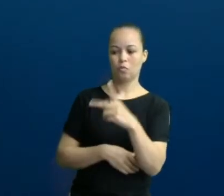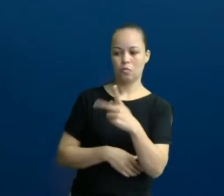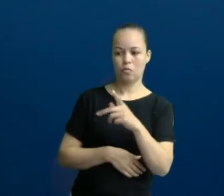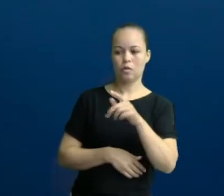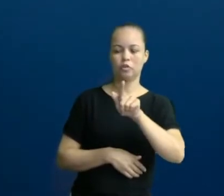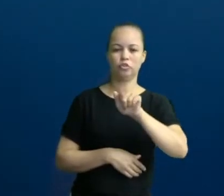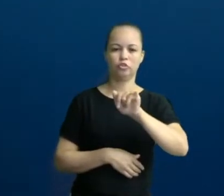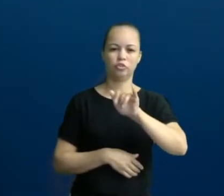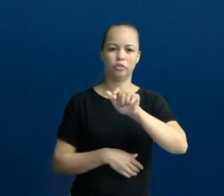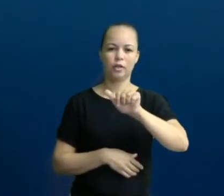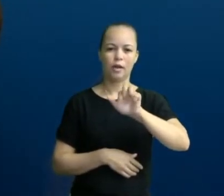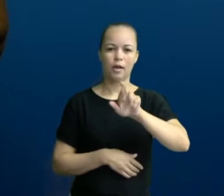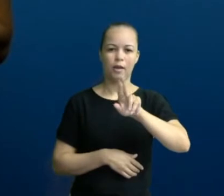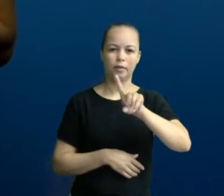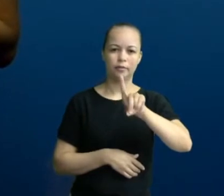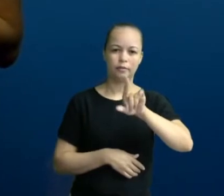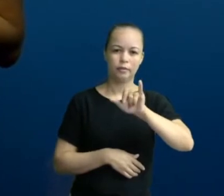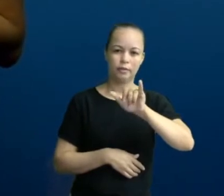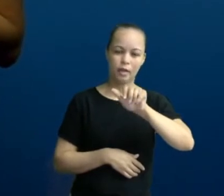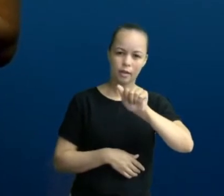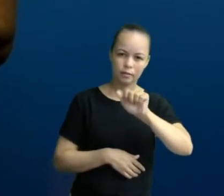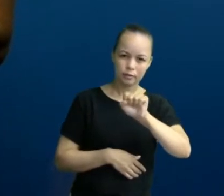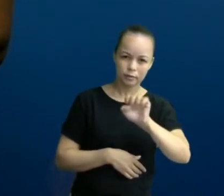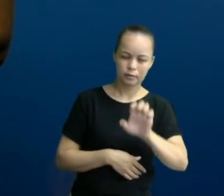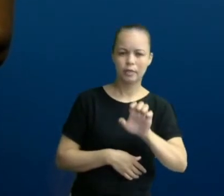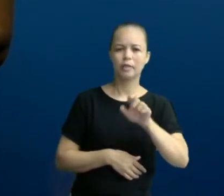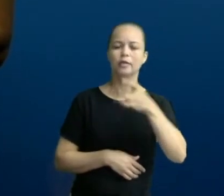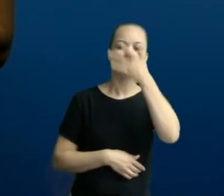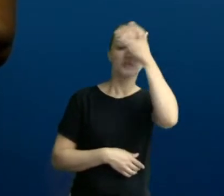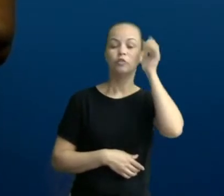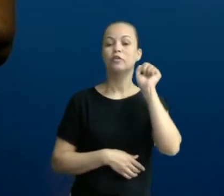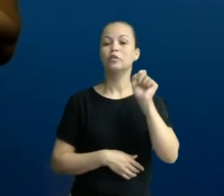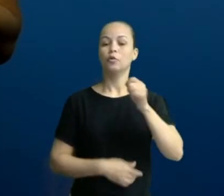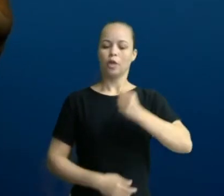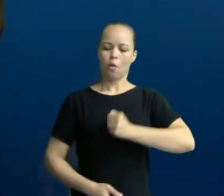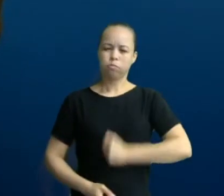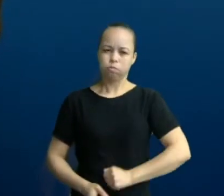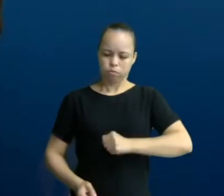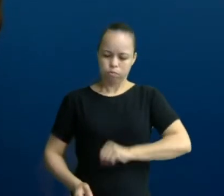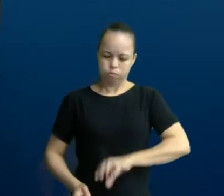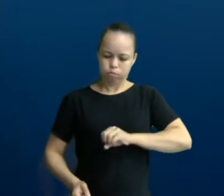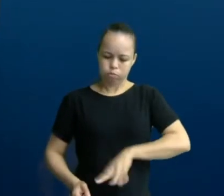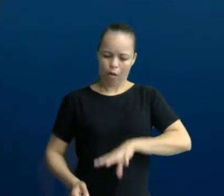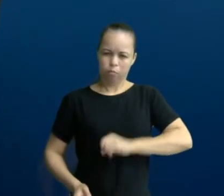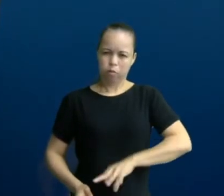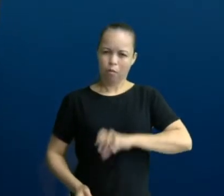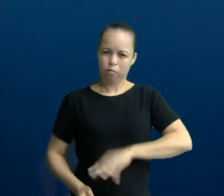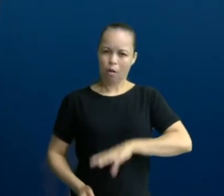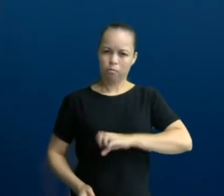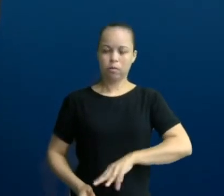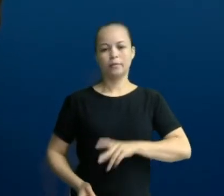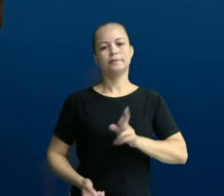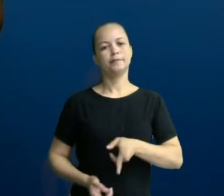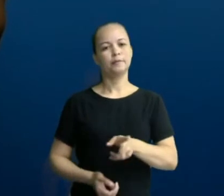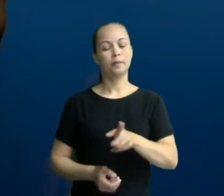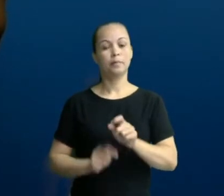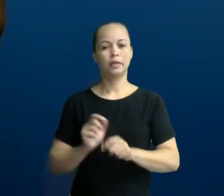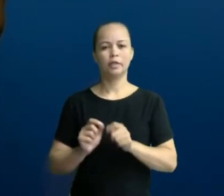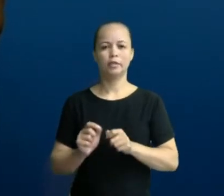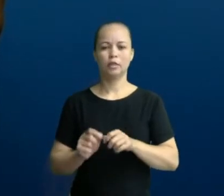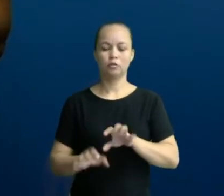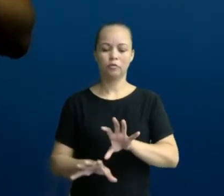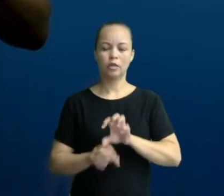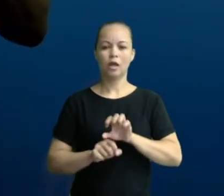ela vai causar o quê? A chamada, a pessoa vai ter diarreia, a pessoa vai ter, com certeza, problemas que vão estar